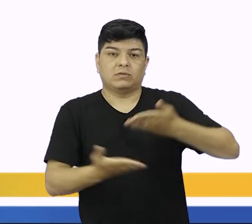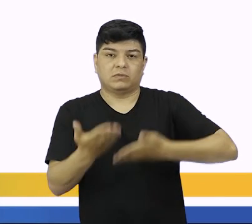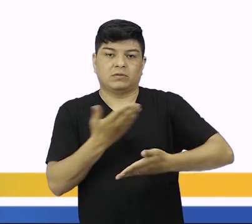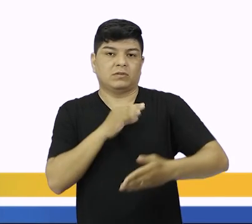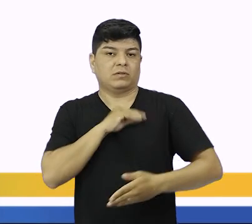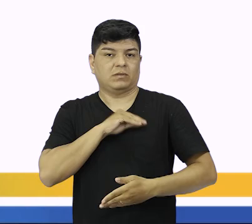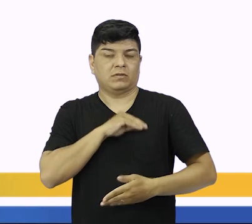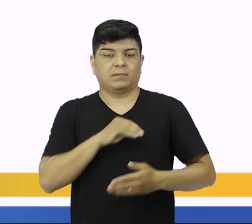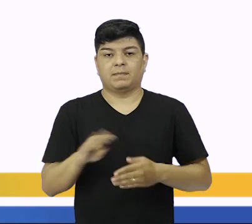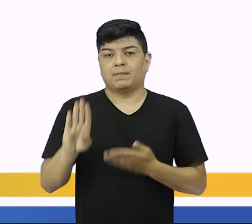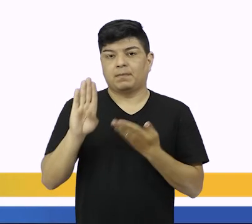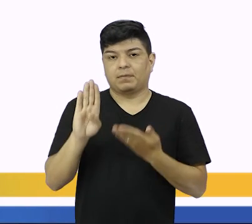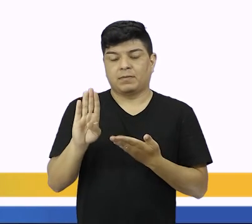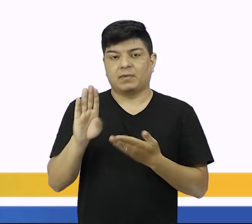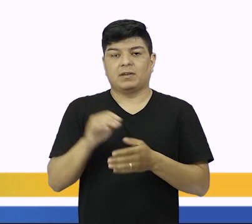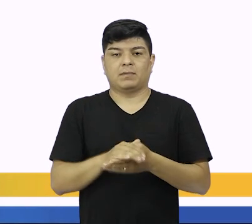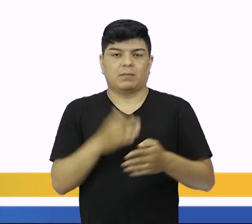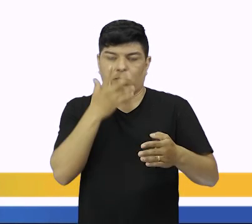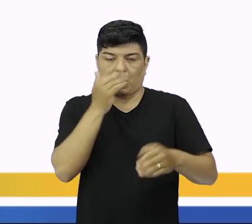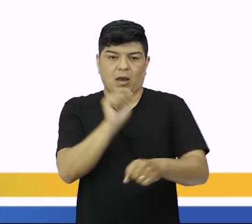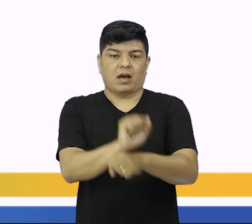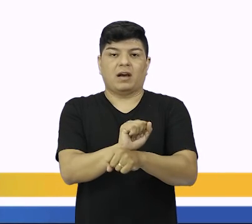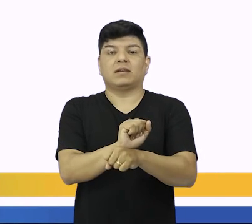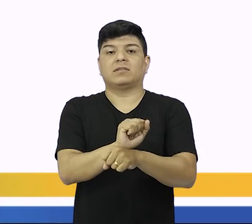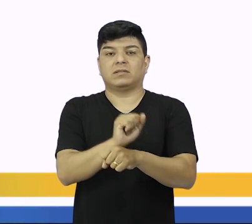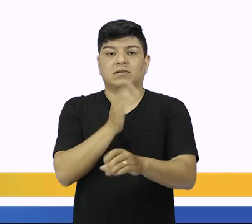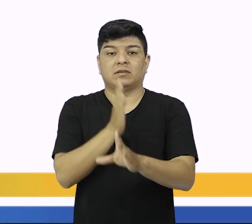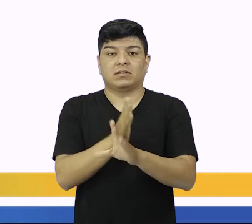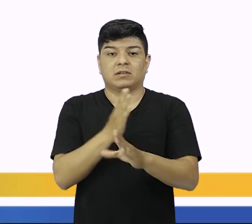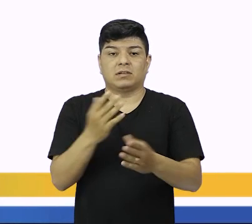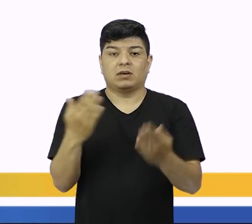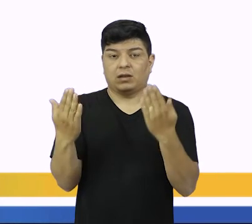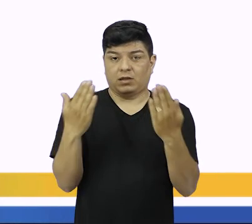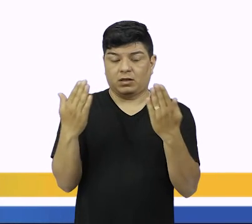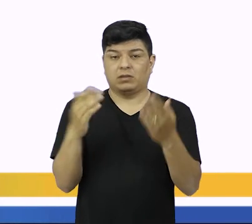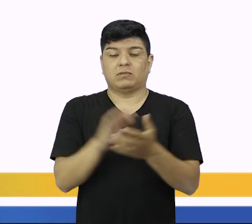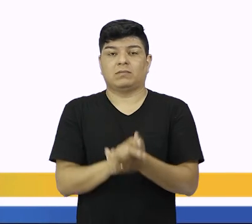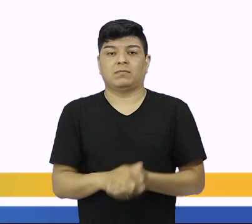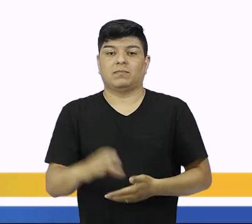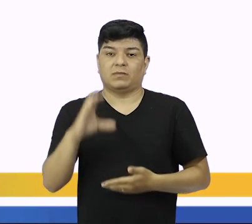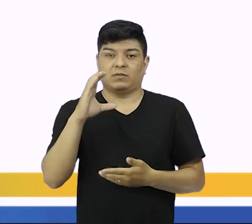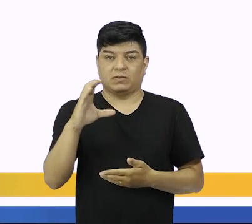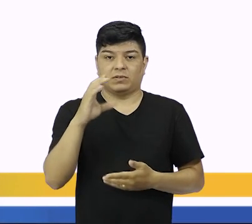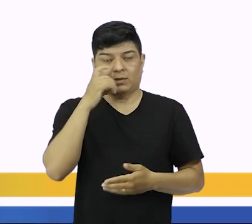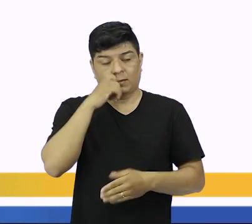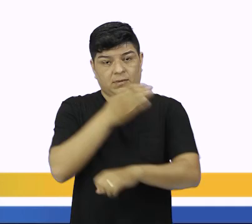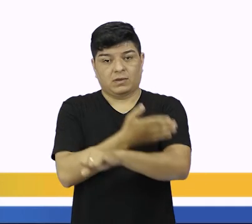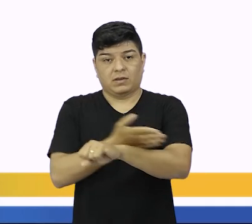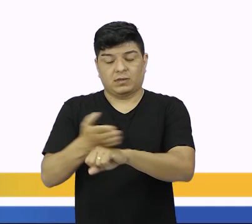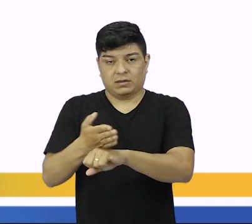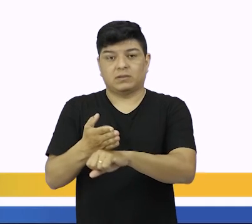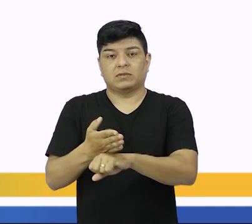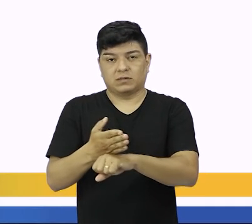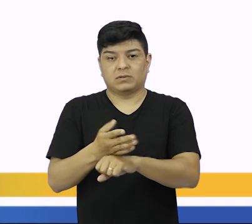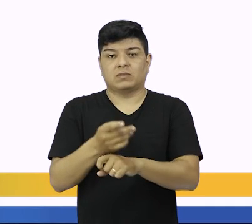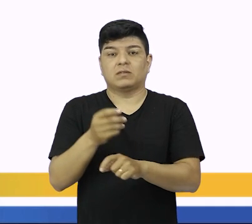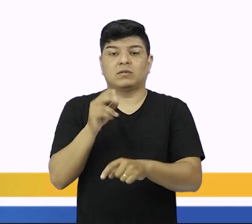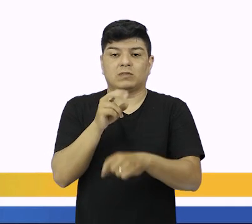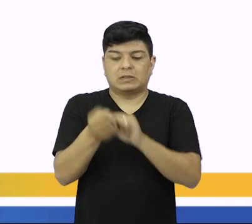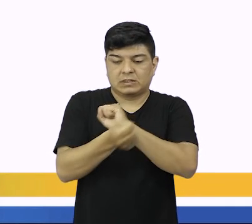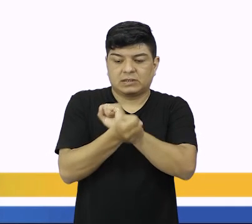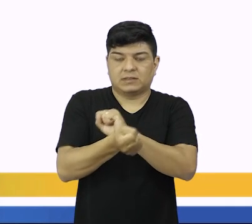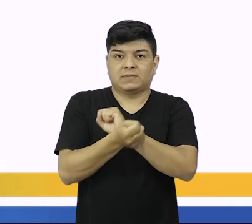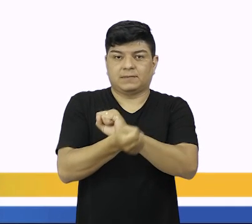de renda. B. Estagnada, com uma relativa harmonia entre as classes. C. Tradicional, com a manutenção da escravidão